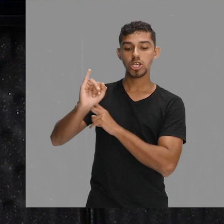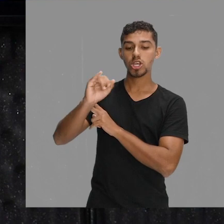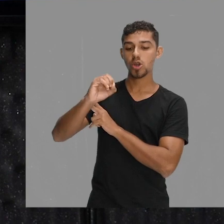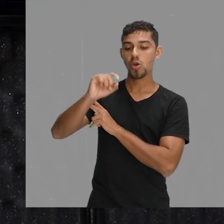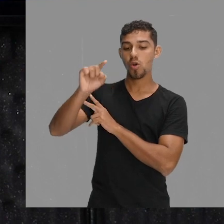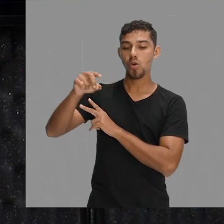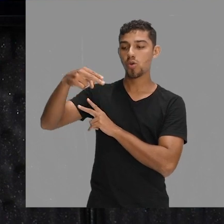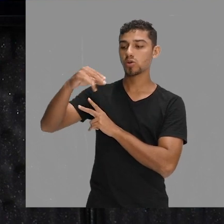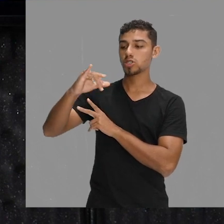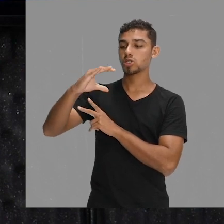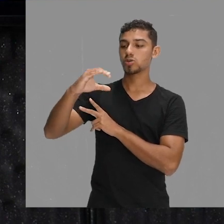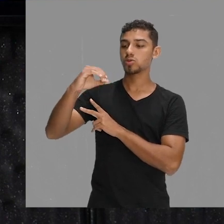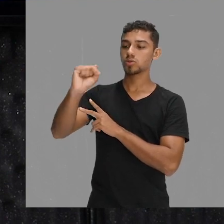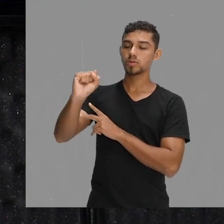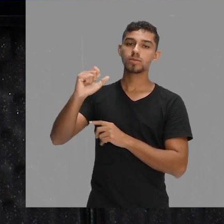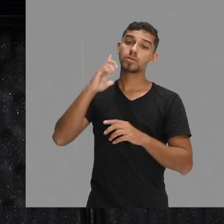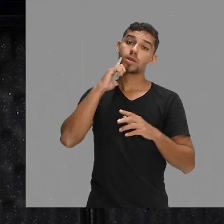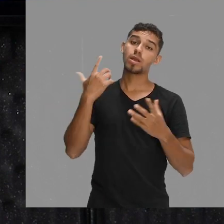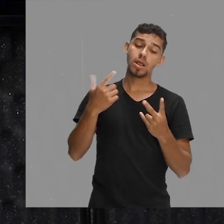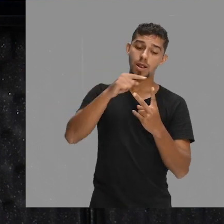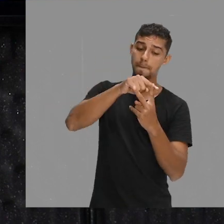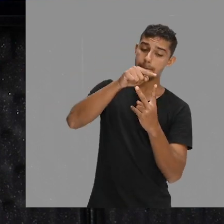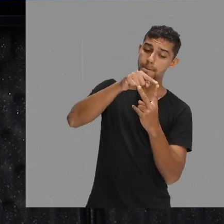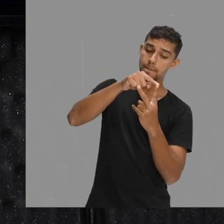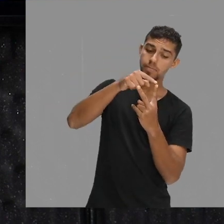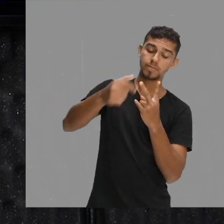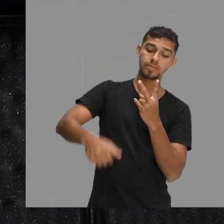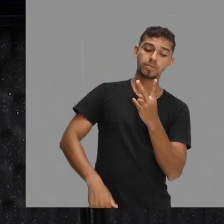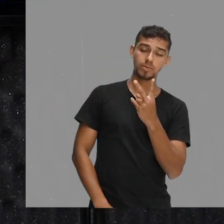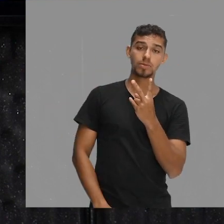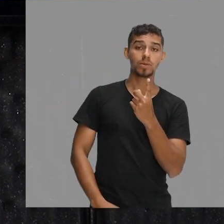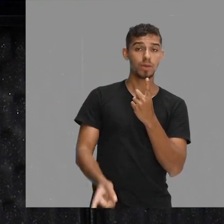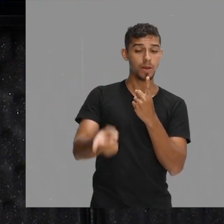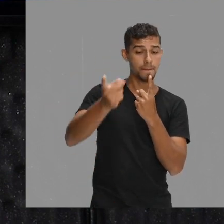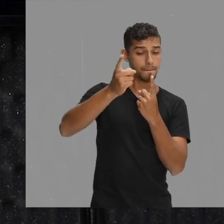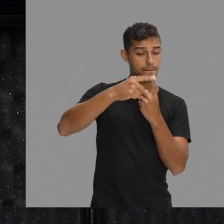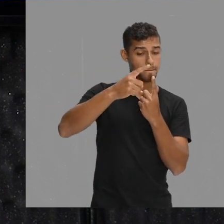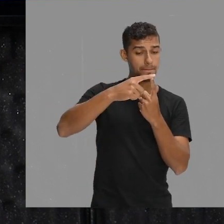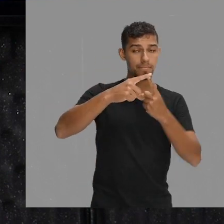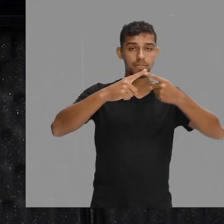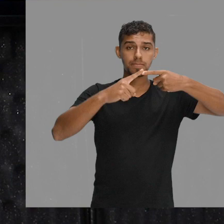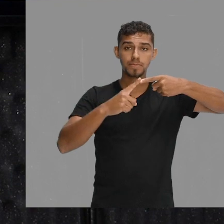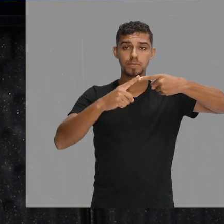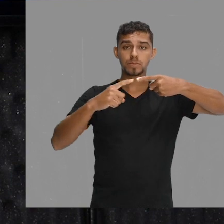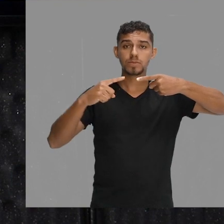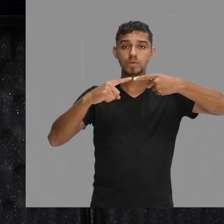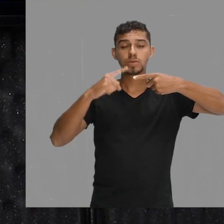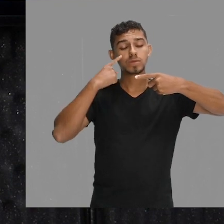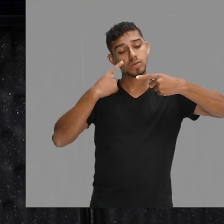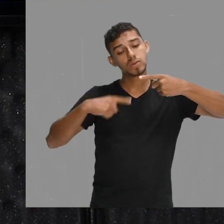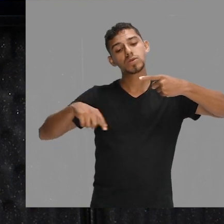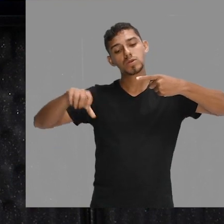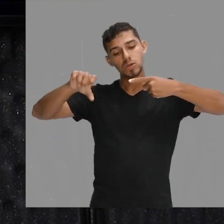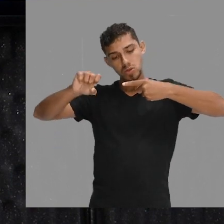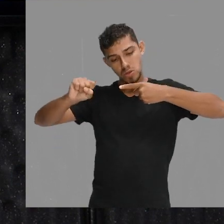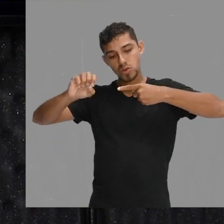voláteis iônicos. Os solutos moleculares, eles vão originar